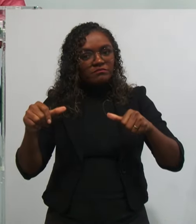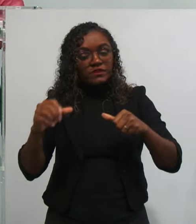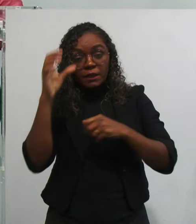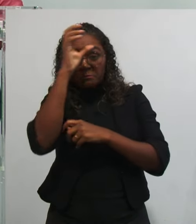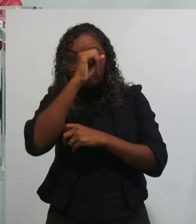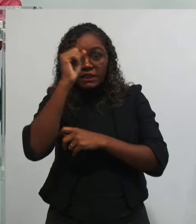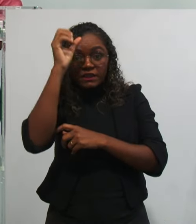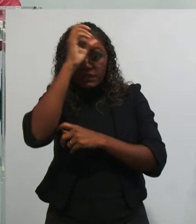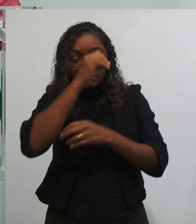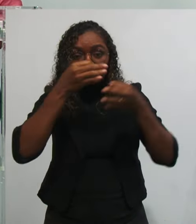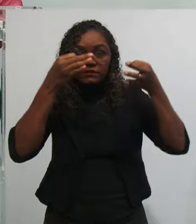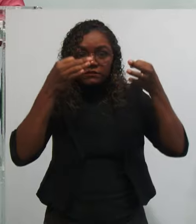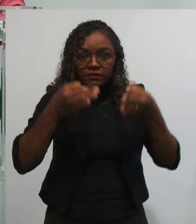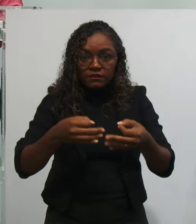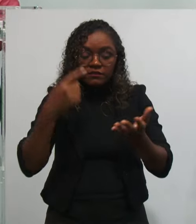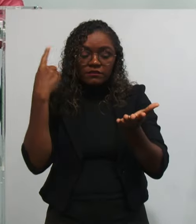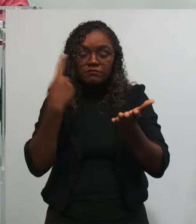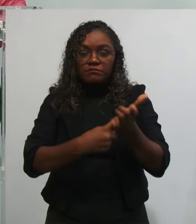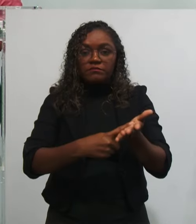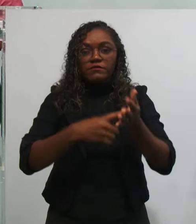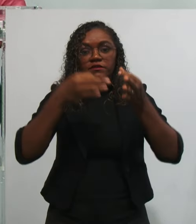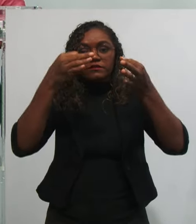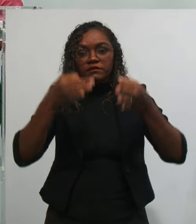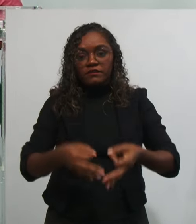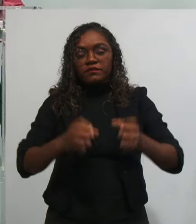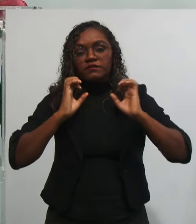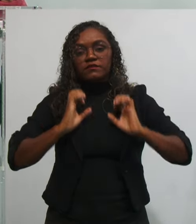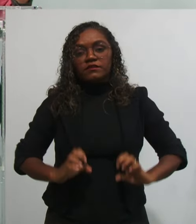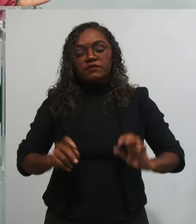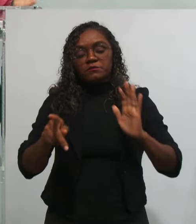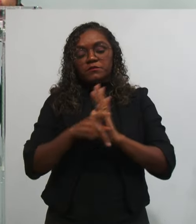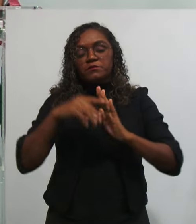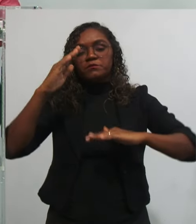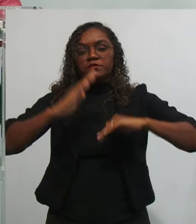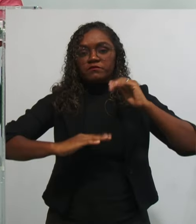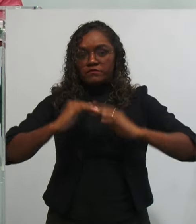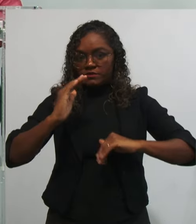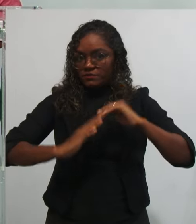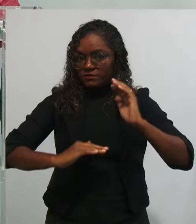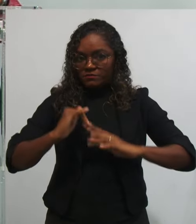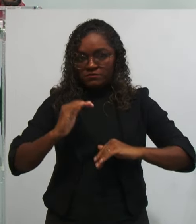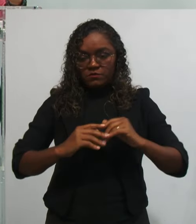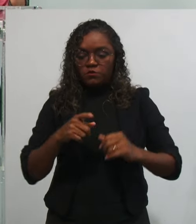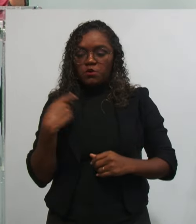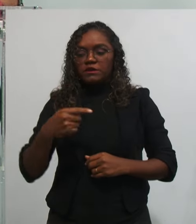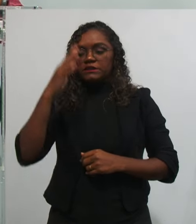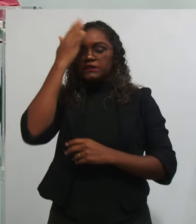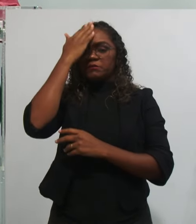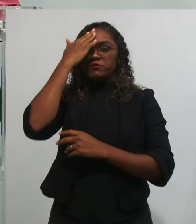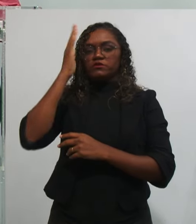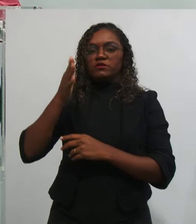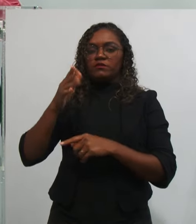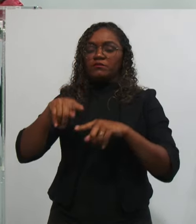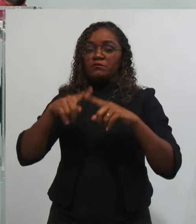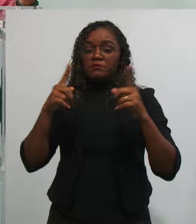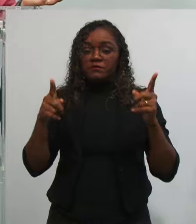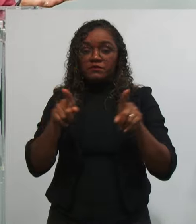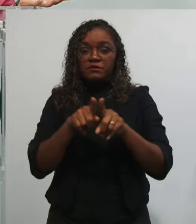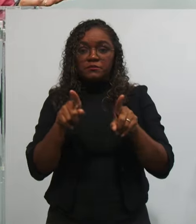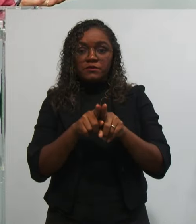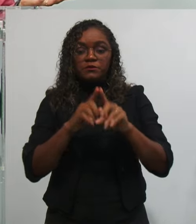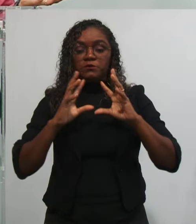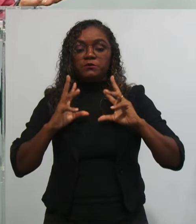a avaliar é um compromisso ético com a nossa profissão ninguém nasce sabendo avaliar assim como a gente não nasce sabendo